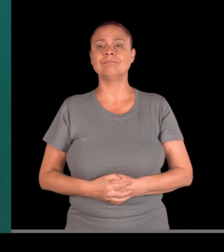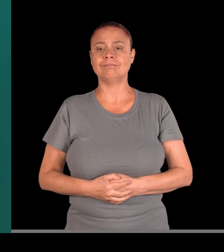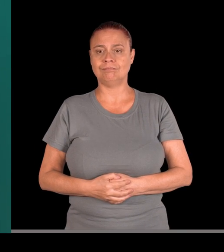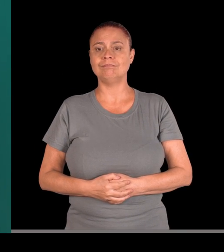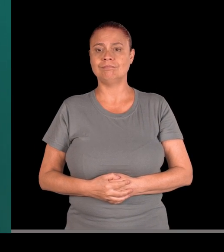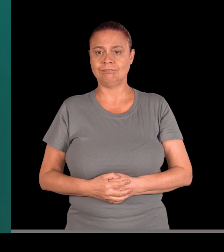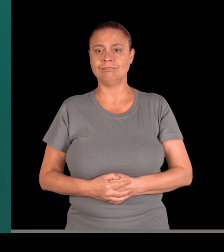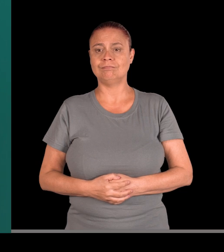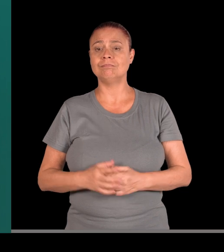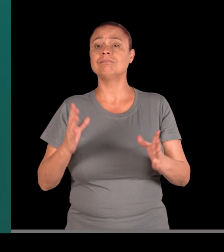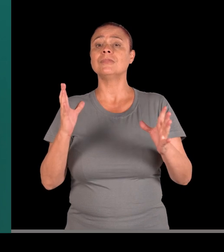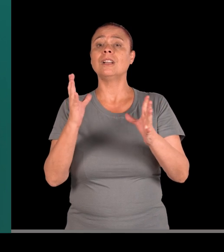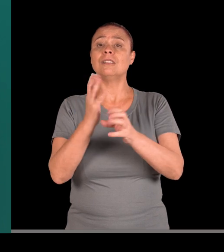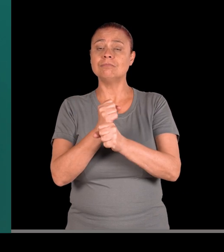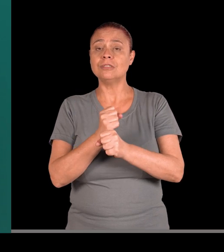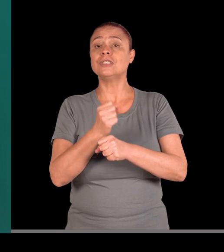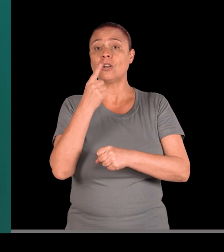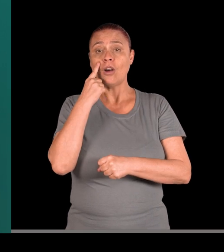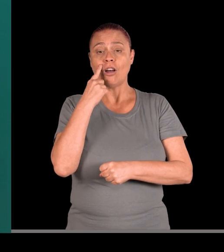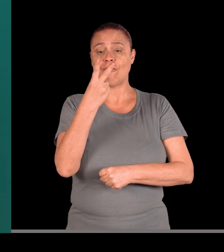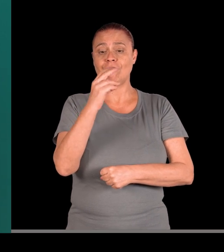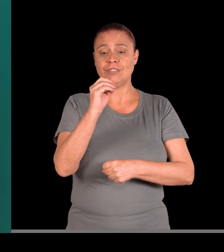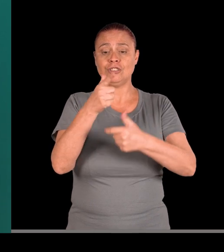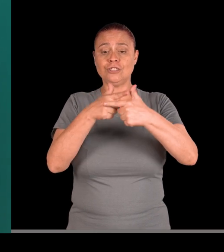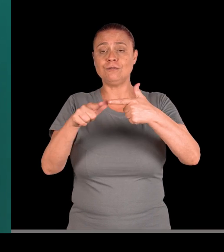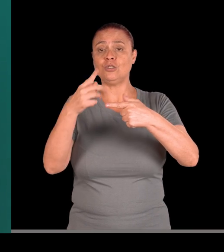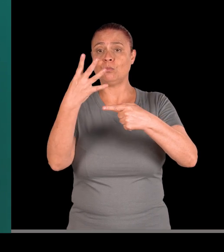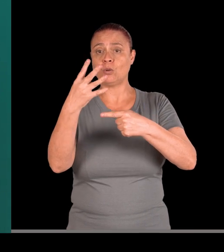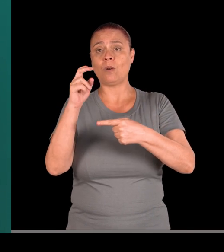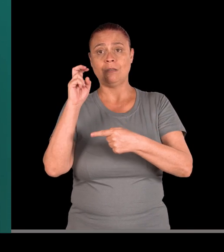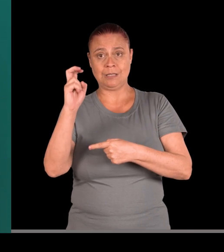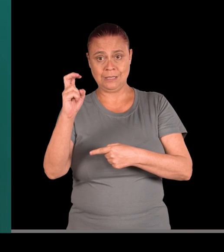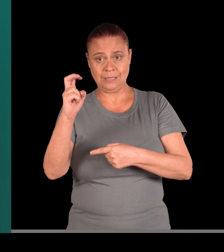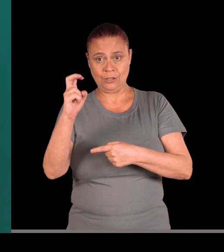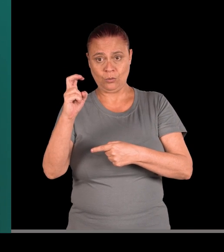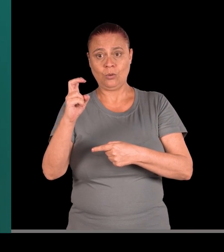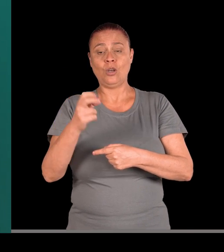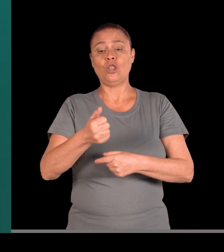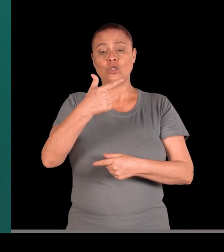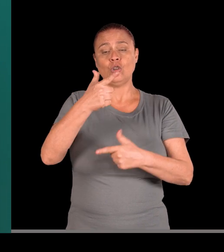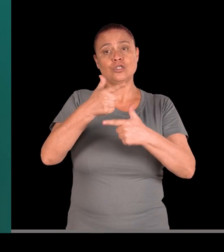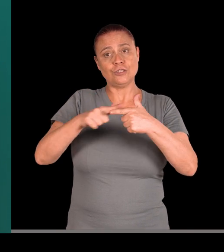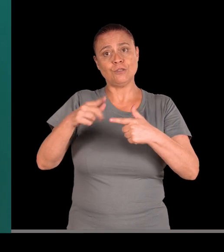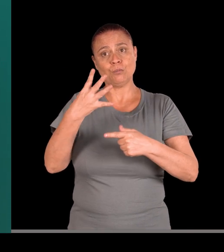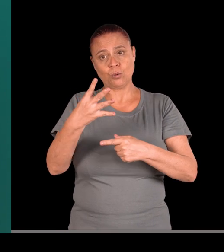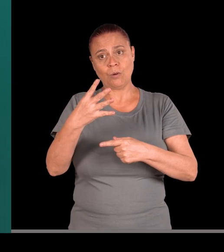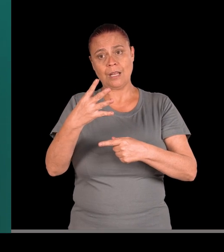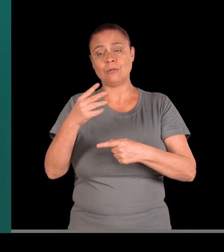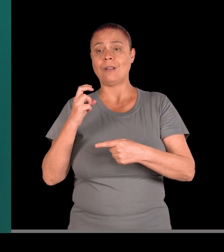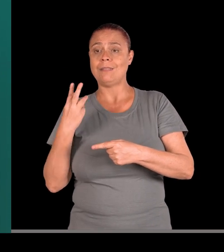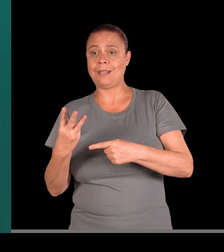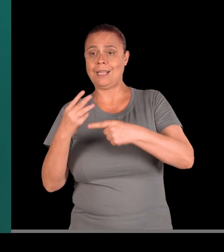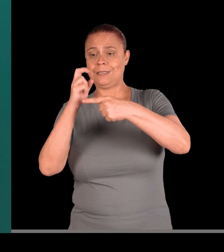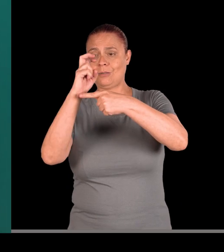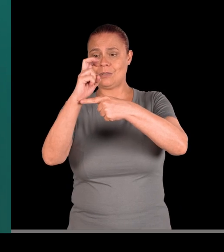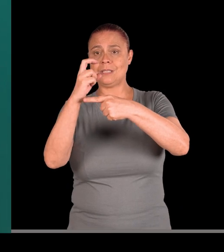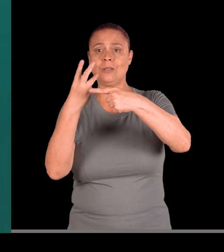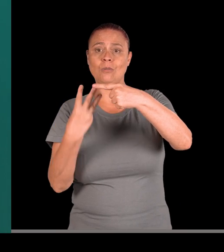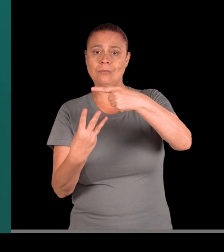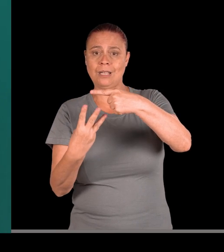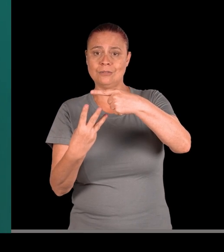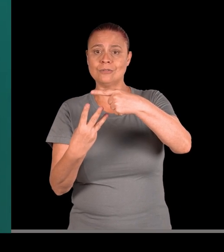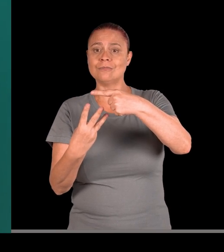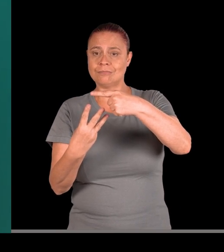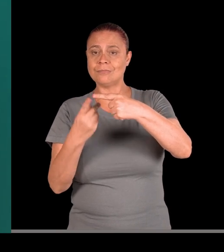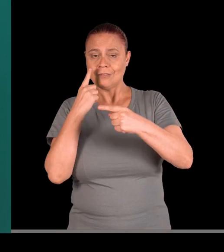o denominador por 4. 20 dividido por 4 é 5 e 12 dividido por 4 é 3.